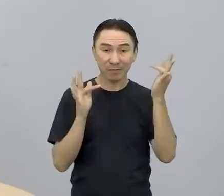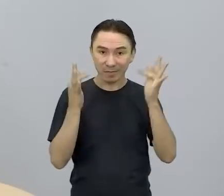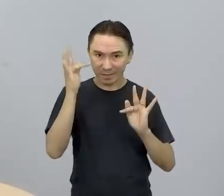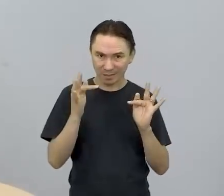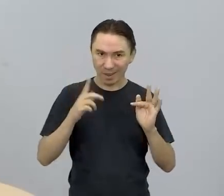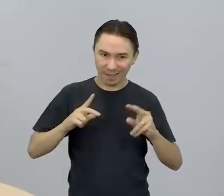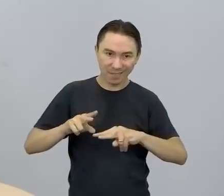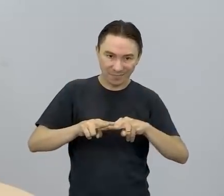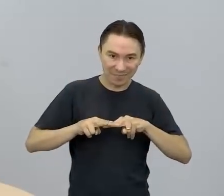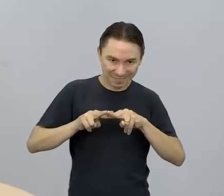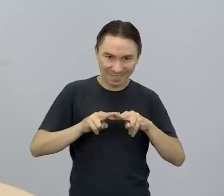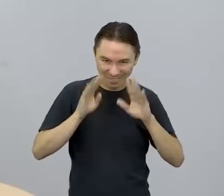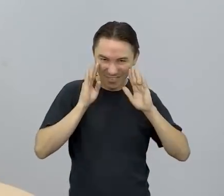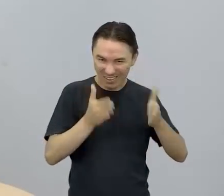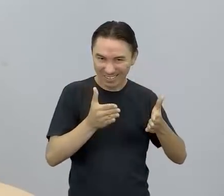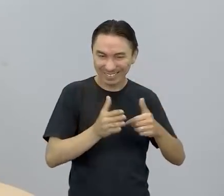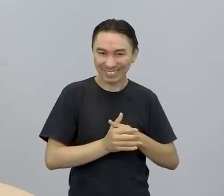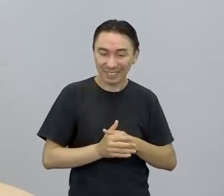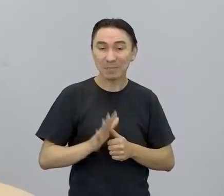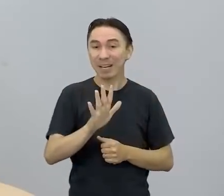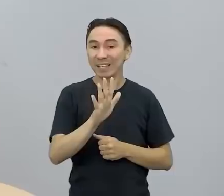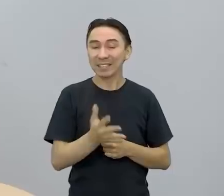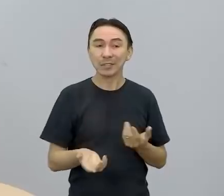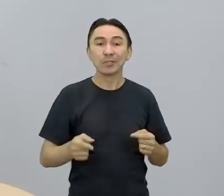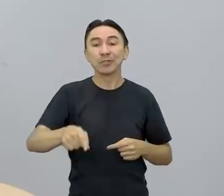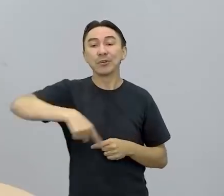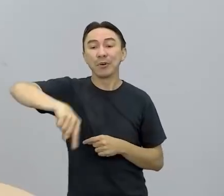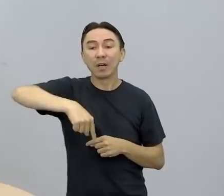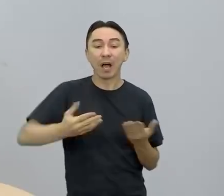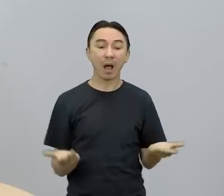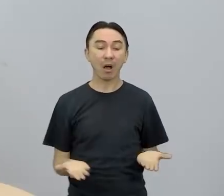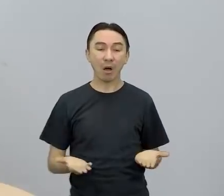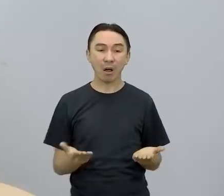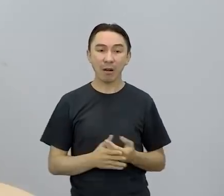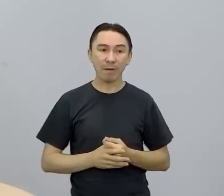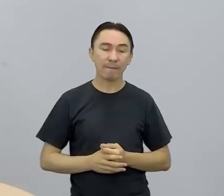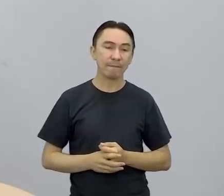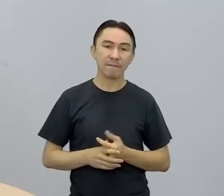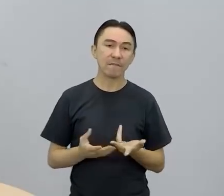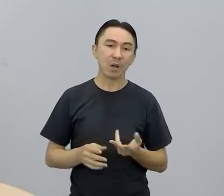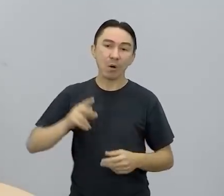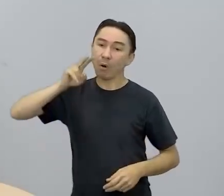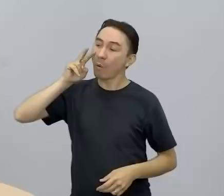fazer o quê? Olhar para as ciências humanas. Então,